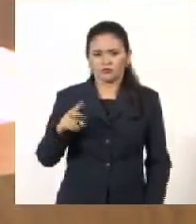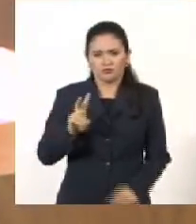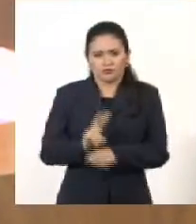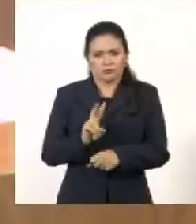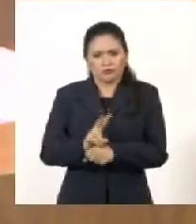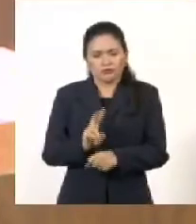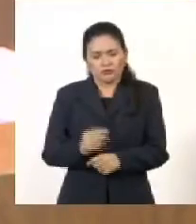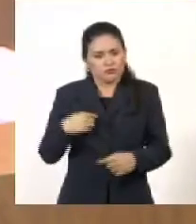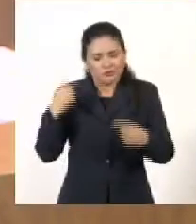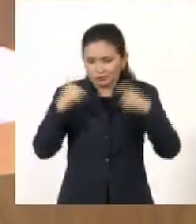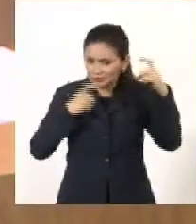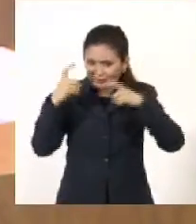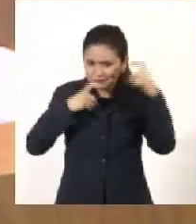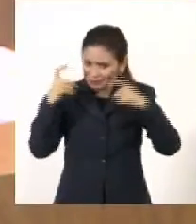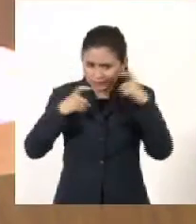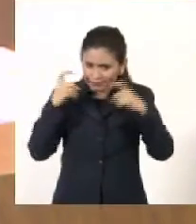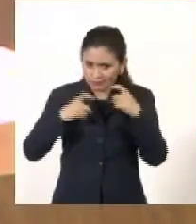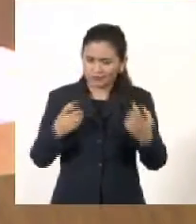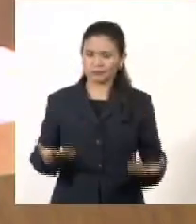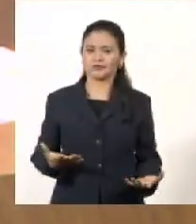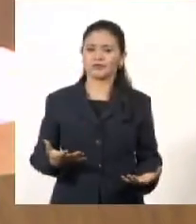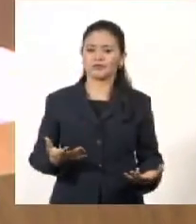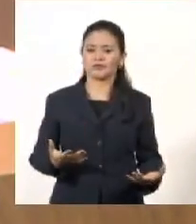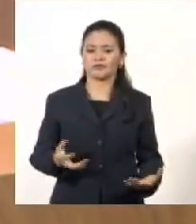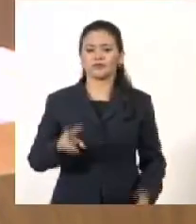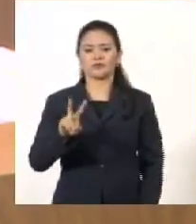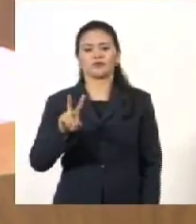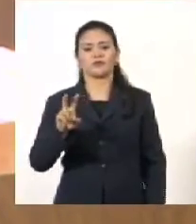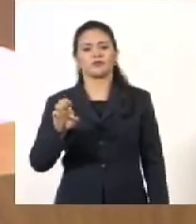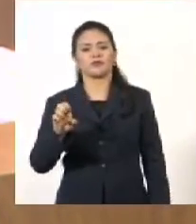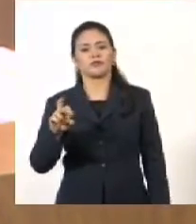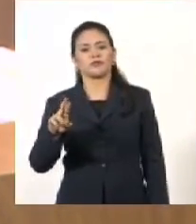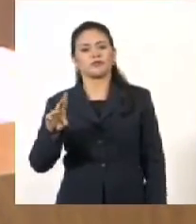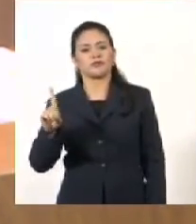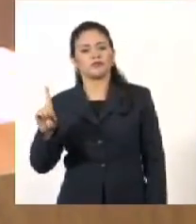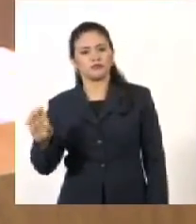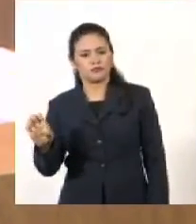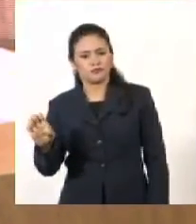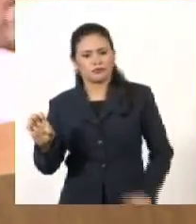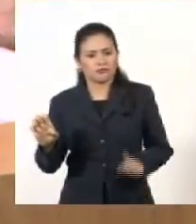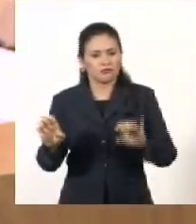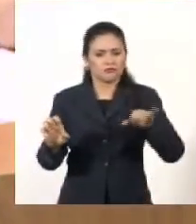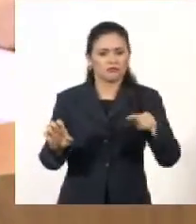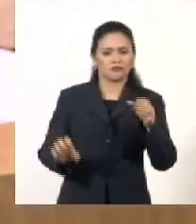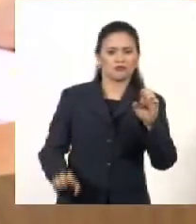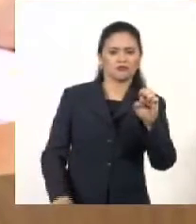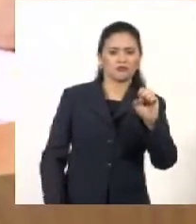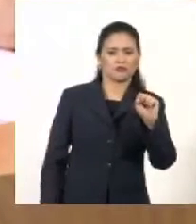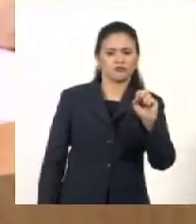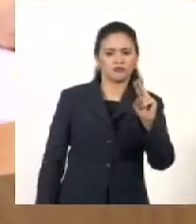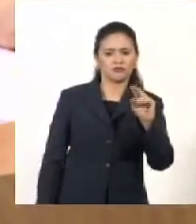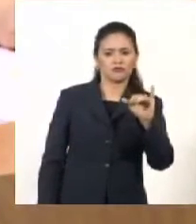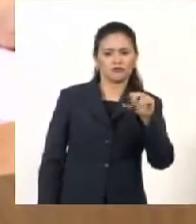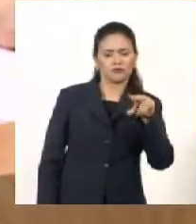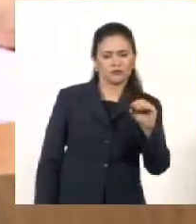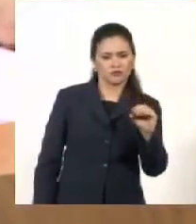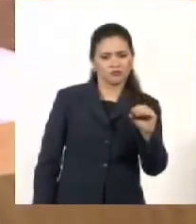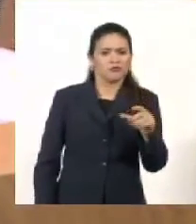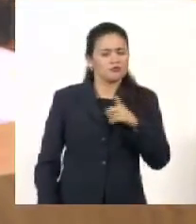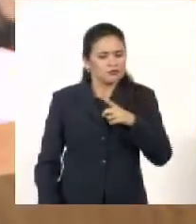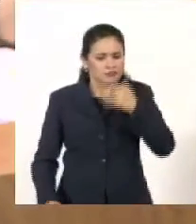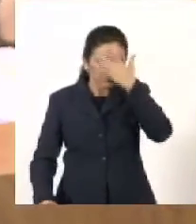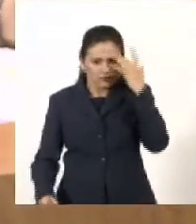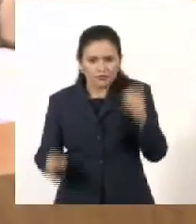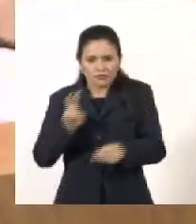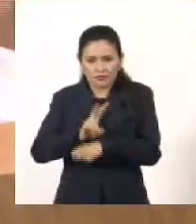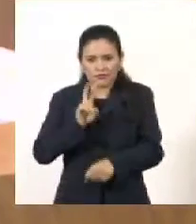fiquei preocupado com isso, porque o verde agora, o jesuíno, tem um defensor do nome. Bom, mas eu